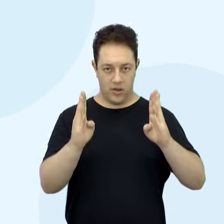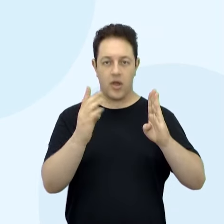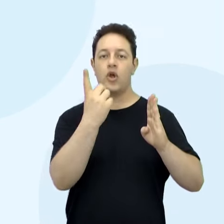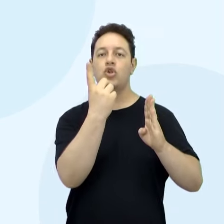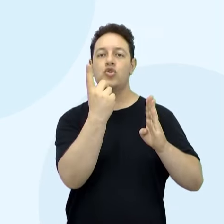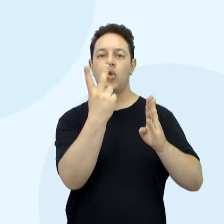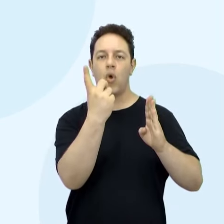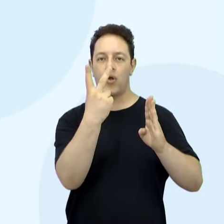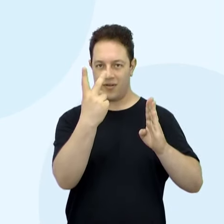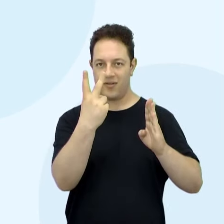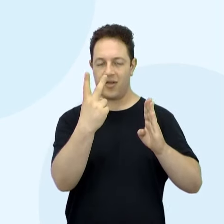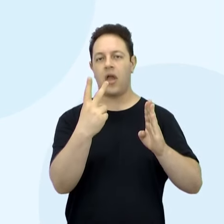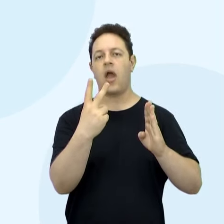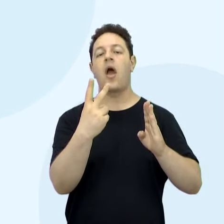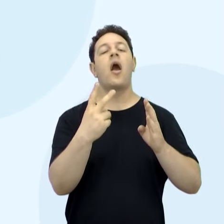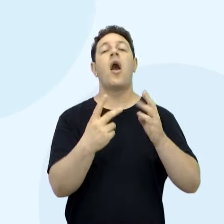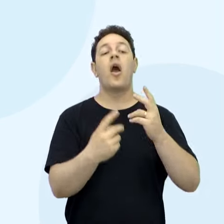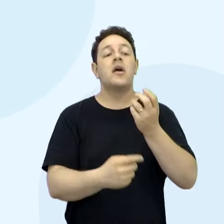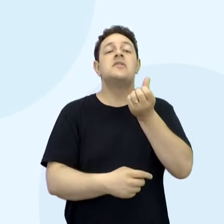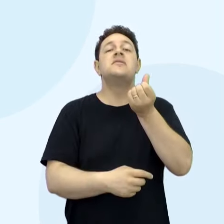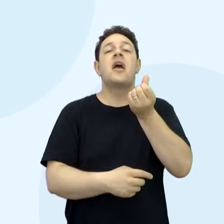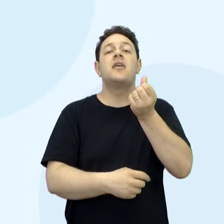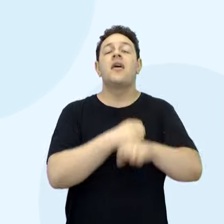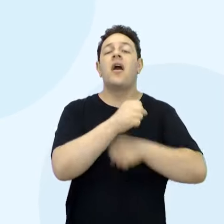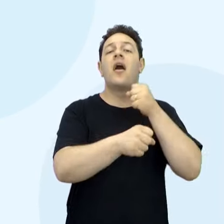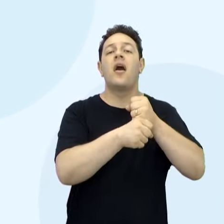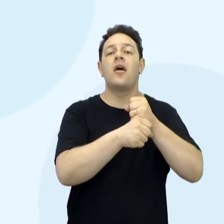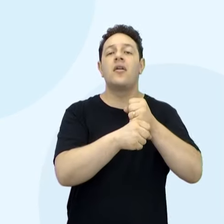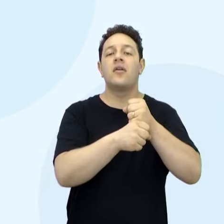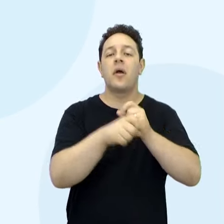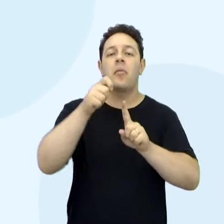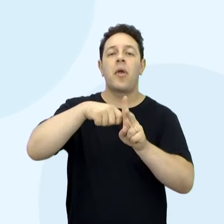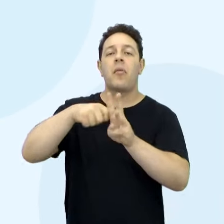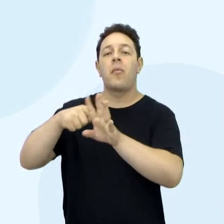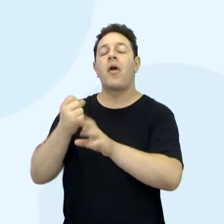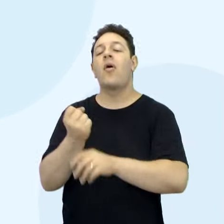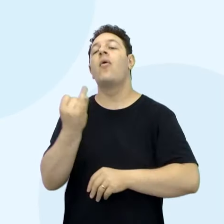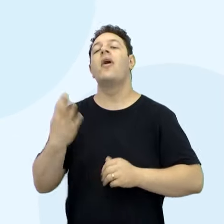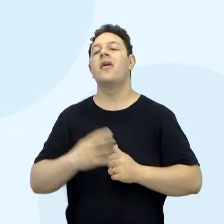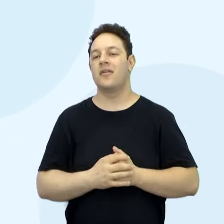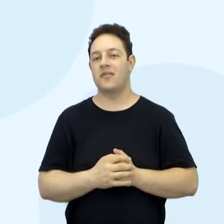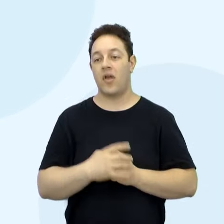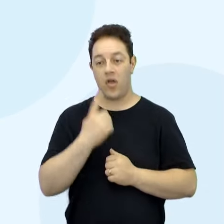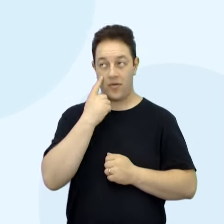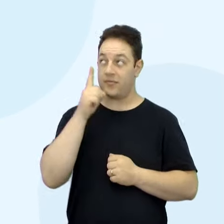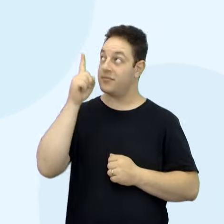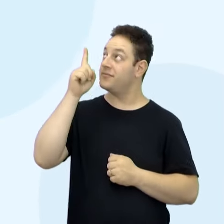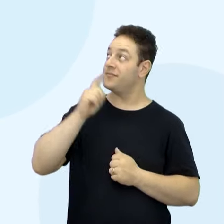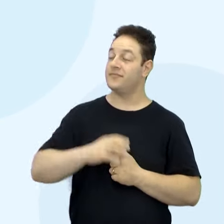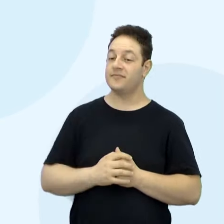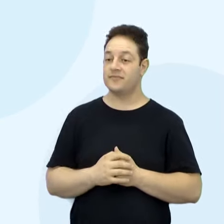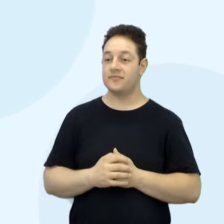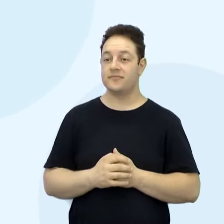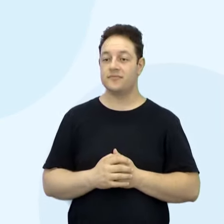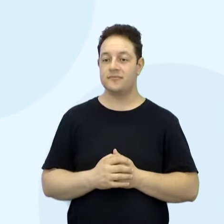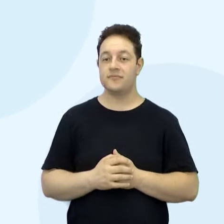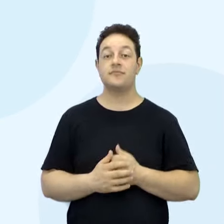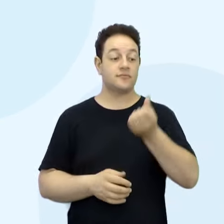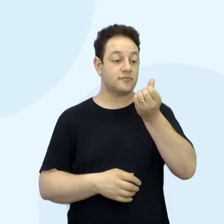conta. Então, ó, um ano, quantos meses tem, né? 12 meses.